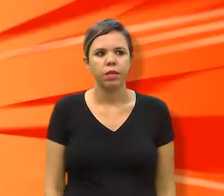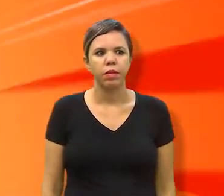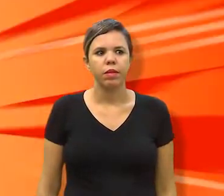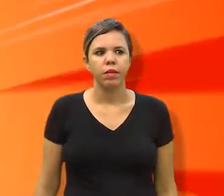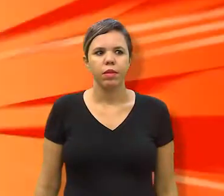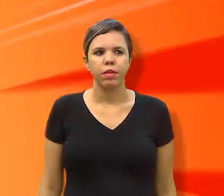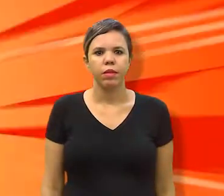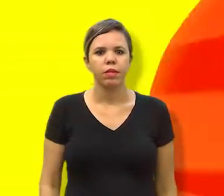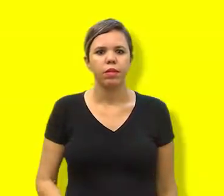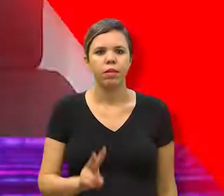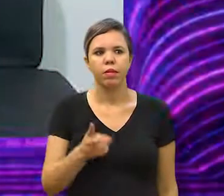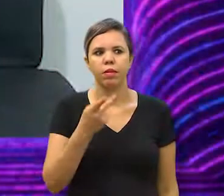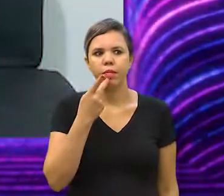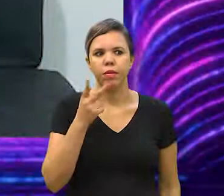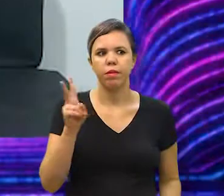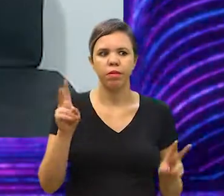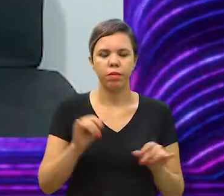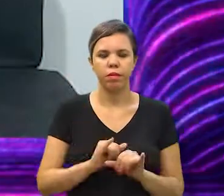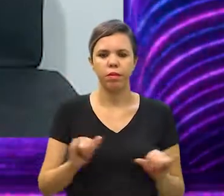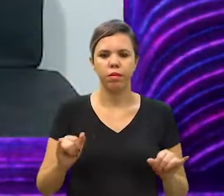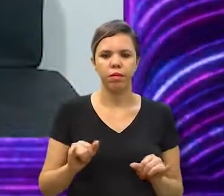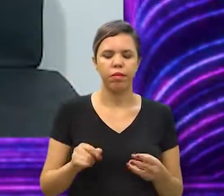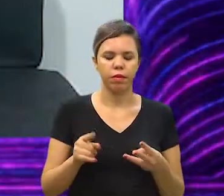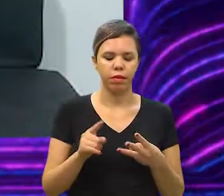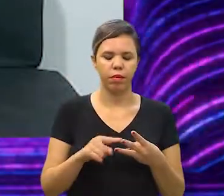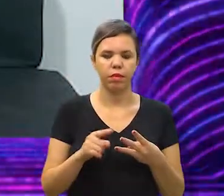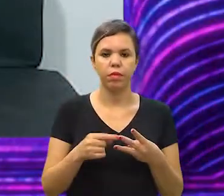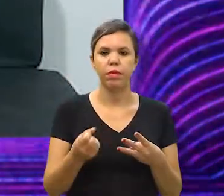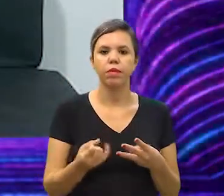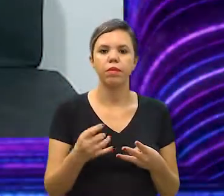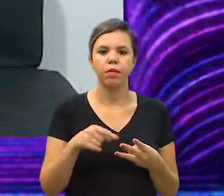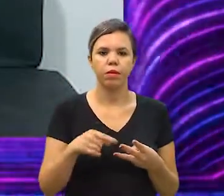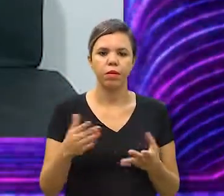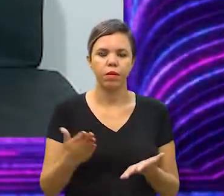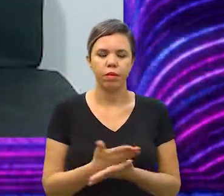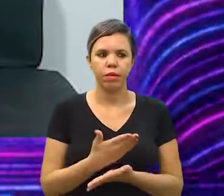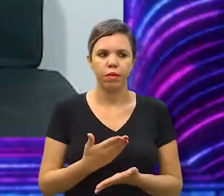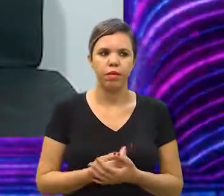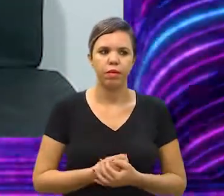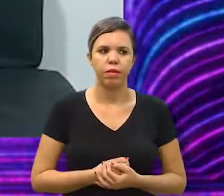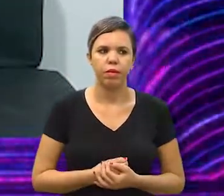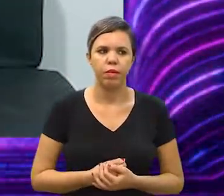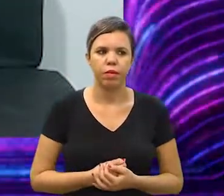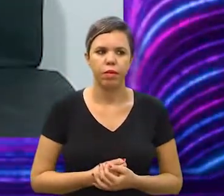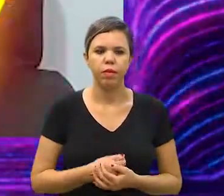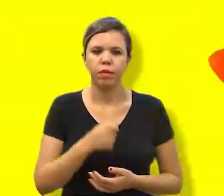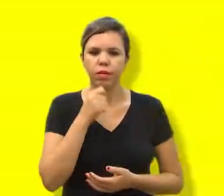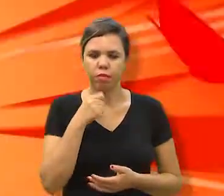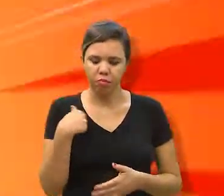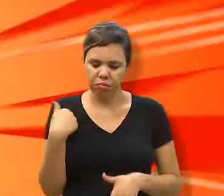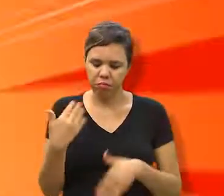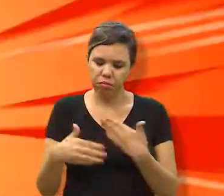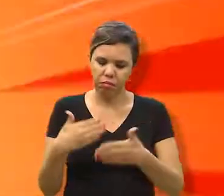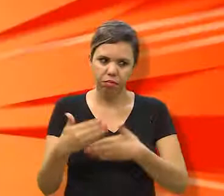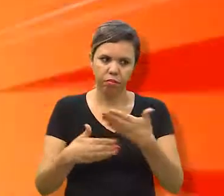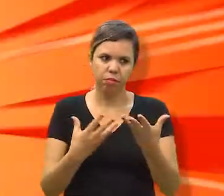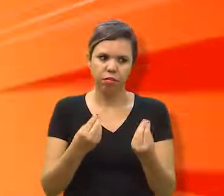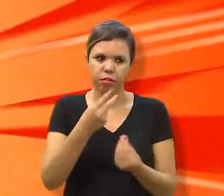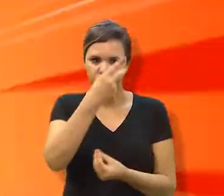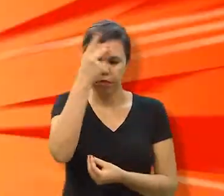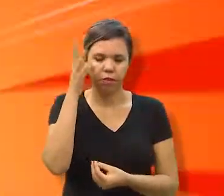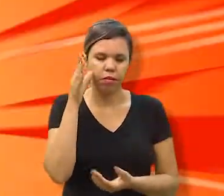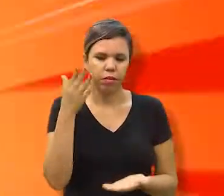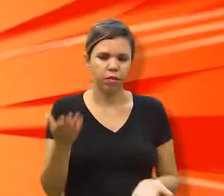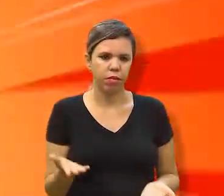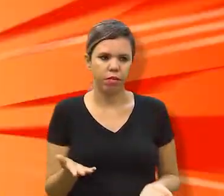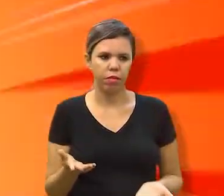Olha, eu sempre falei que o volume 2, ele era um meio do caminho, assim. Tanto que tem muita gente que